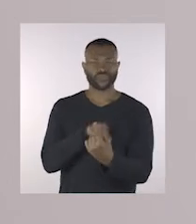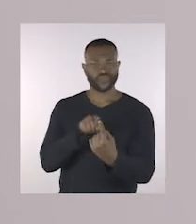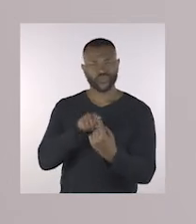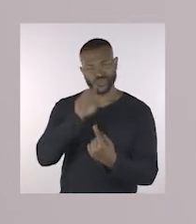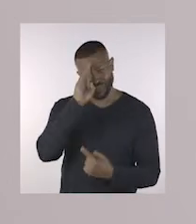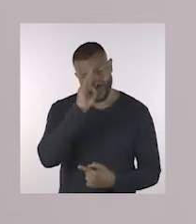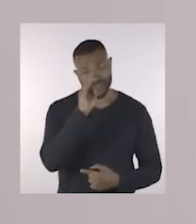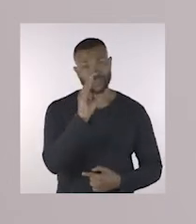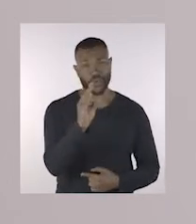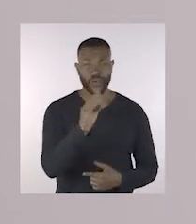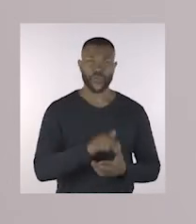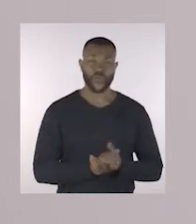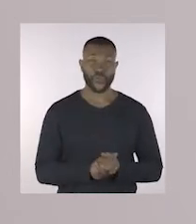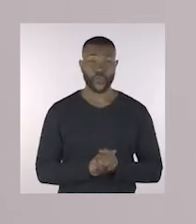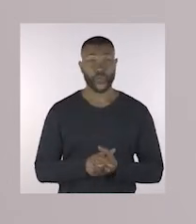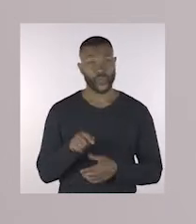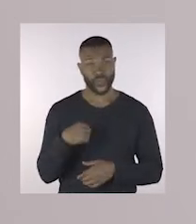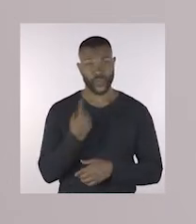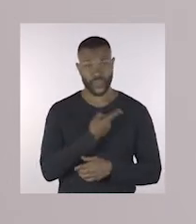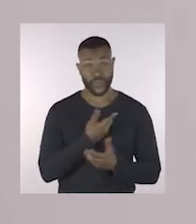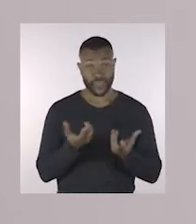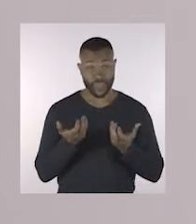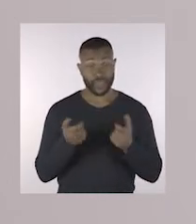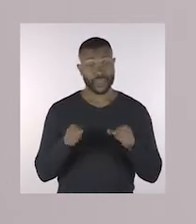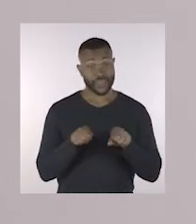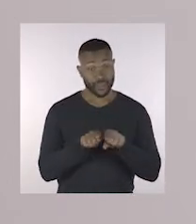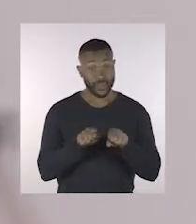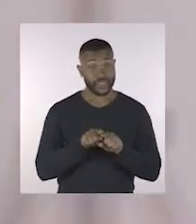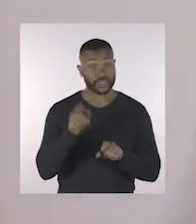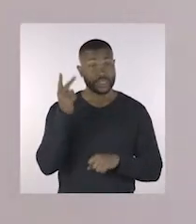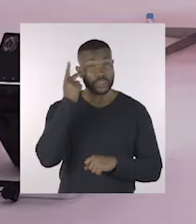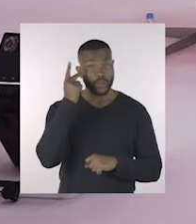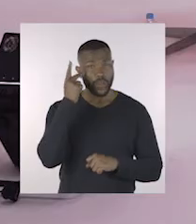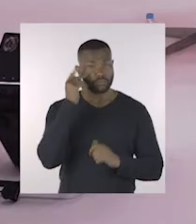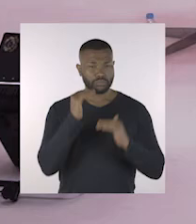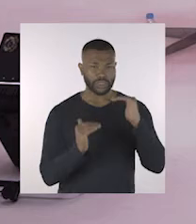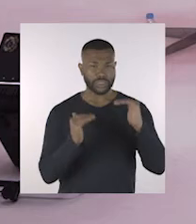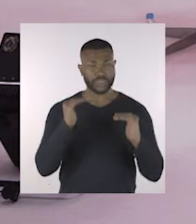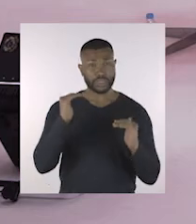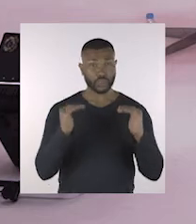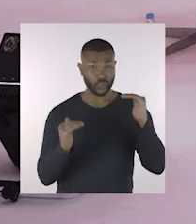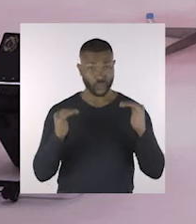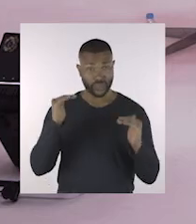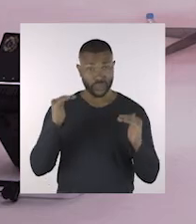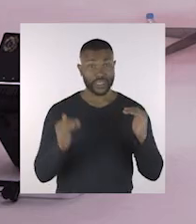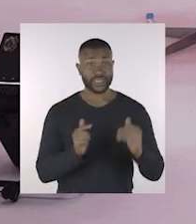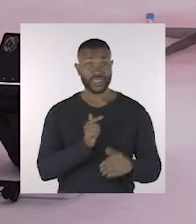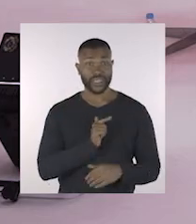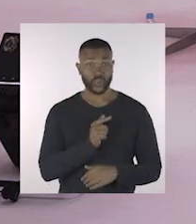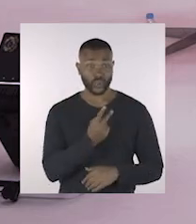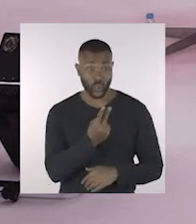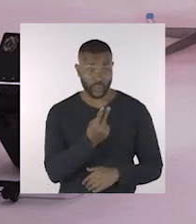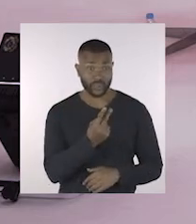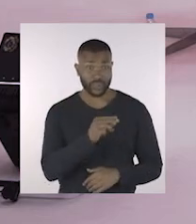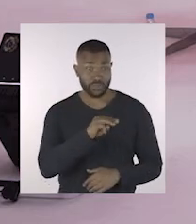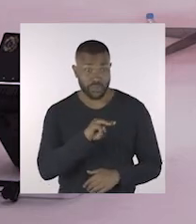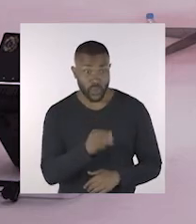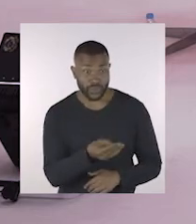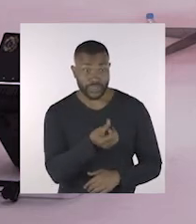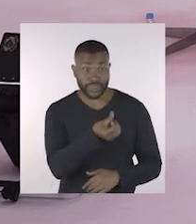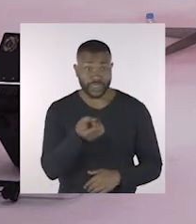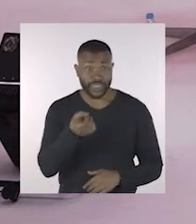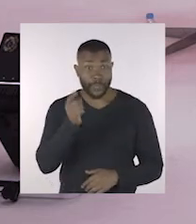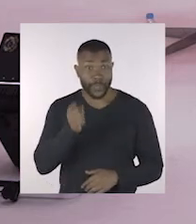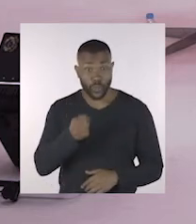então esse objetivo principal diário do que a gente quer EA desigualdade em São Paulo é tão grande que nós temos os 22 milhões de